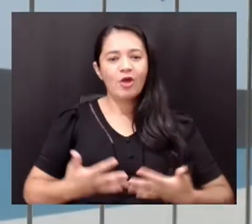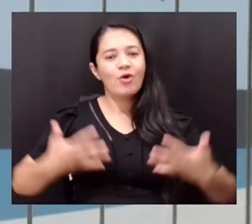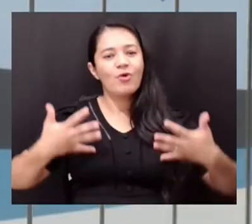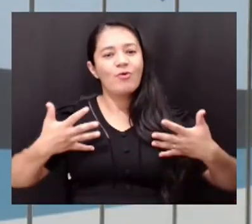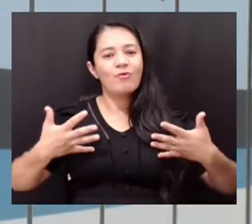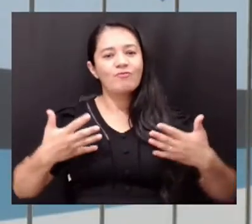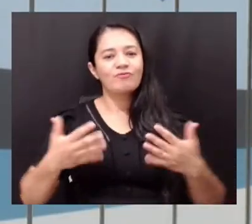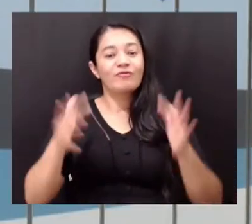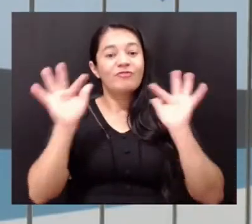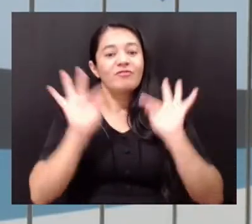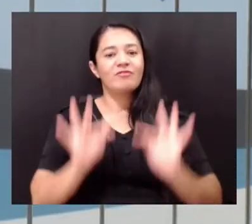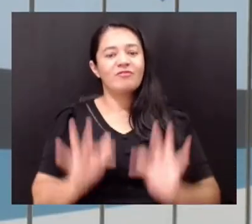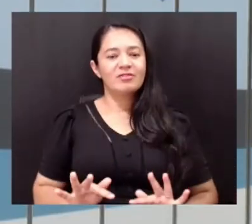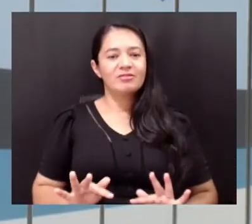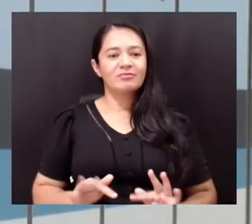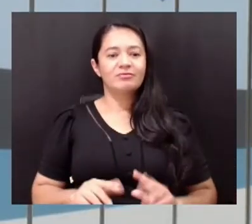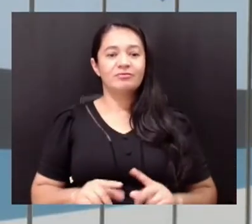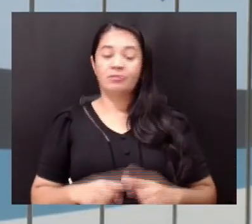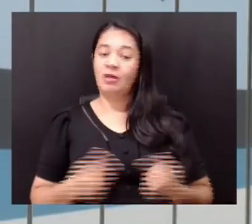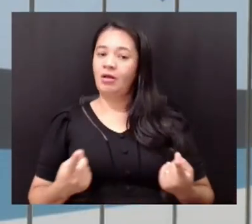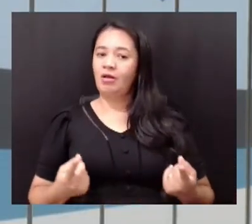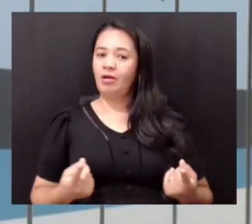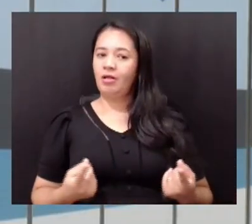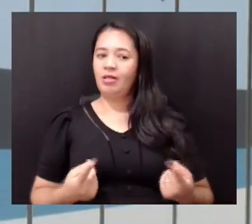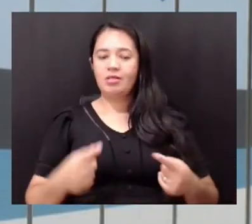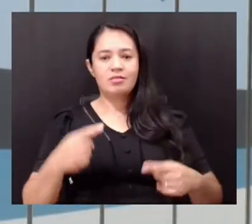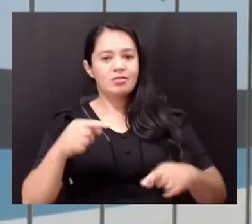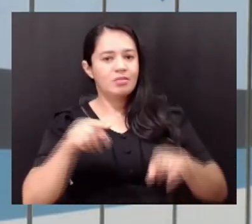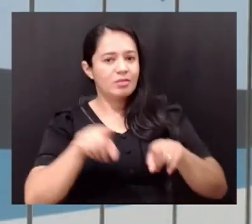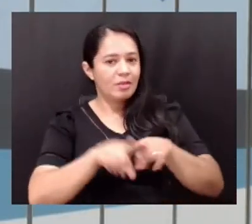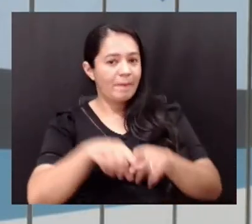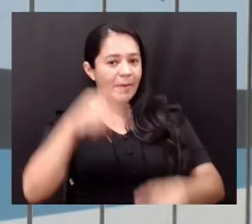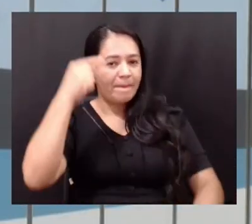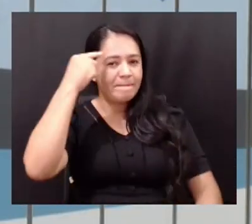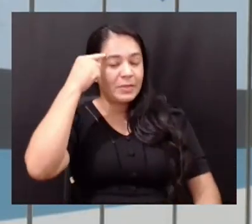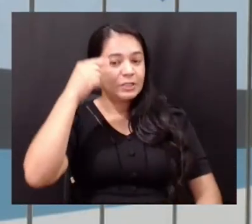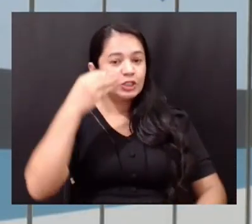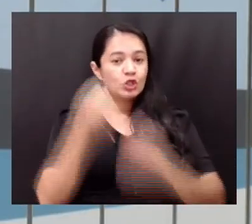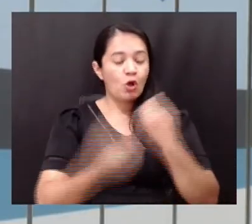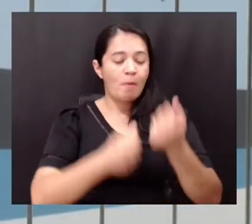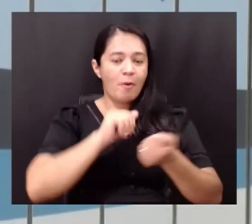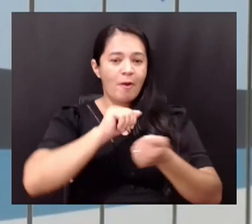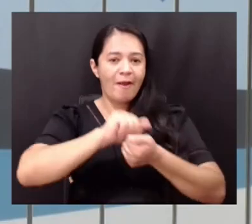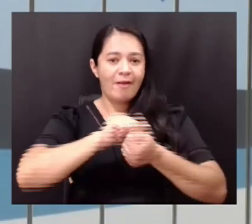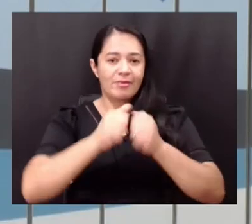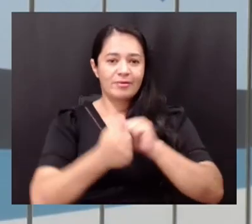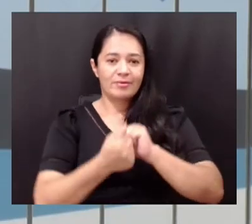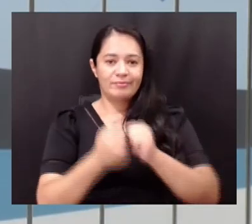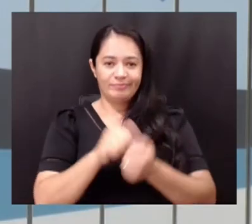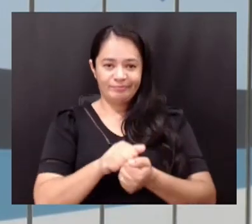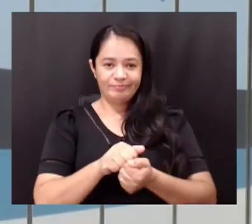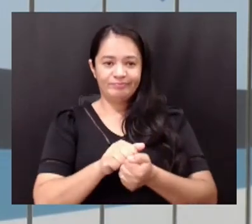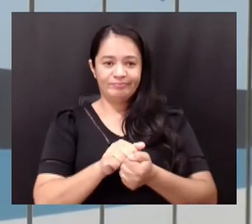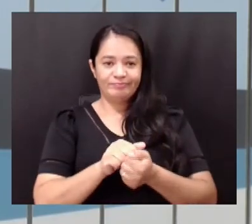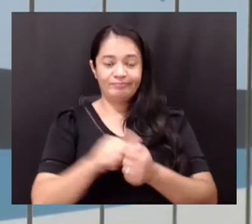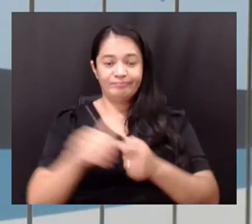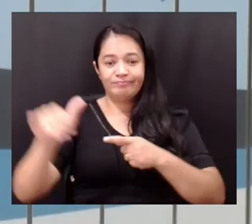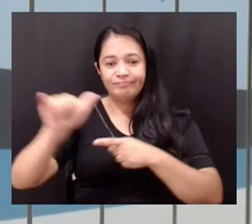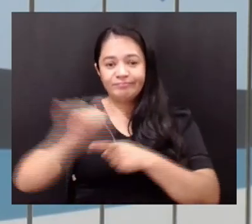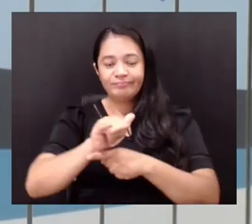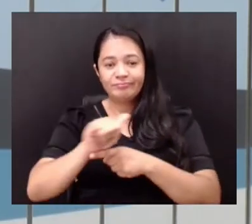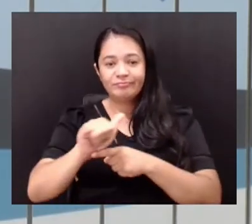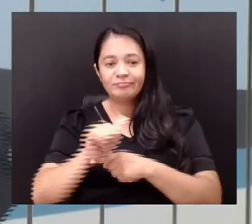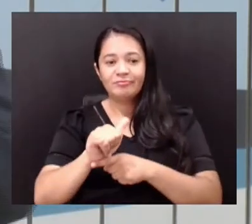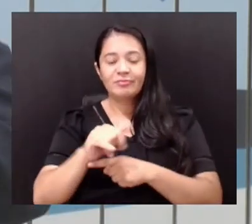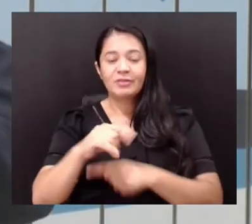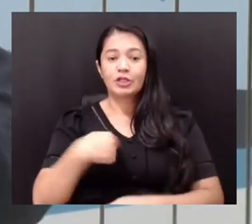Mas também pensando nesse redesenho do trabalho, né? E a gente tem que pensar, tudo bem que o